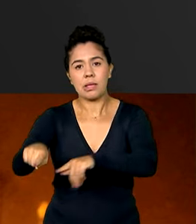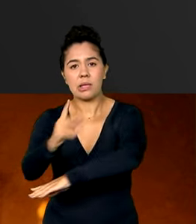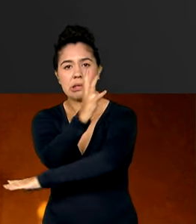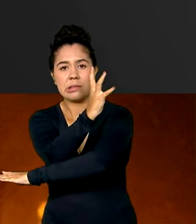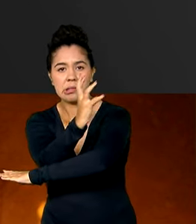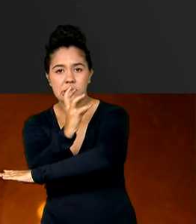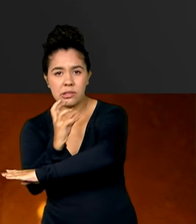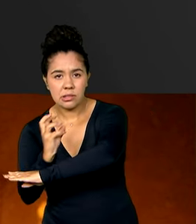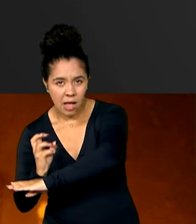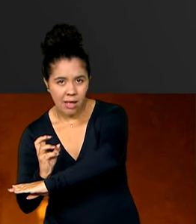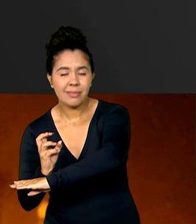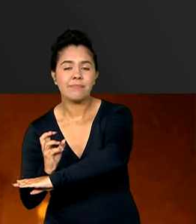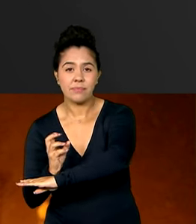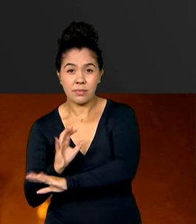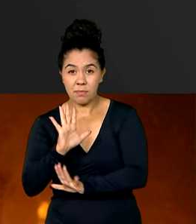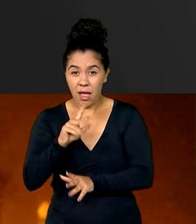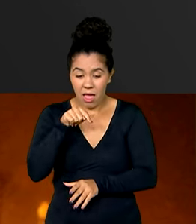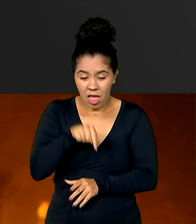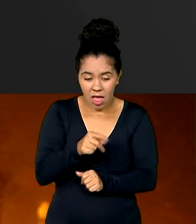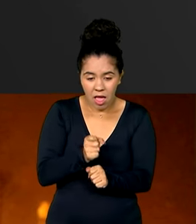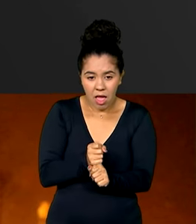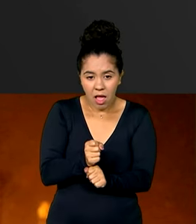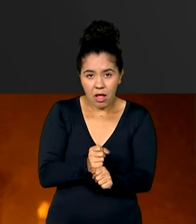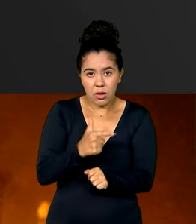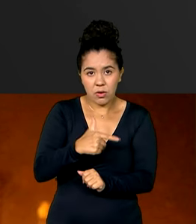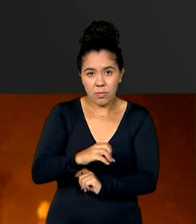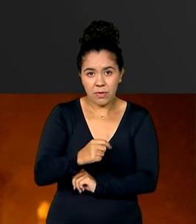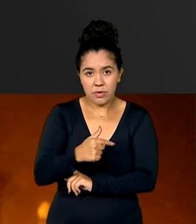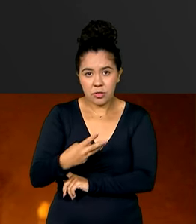no Cerrado. Só este ano, já são